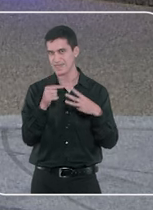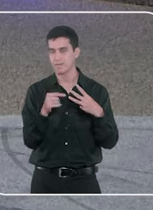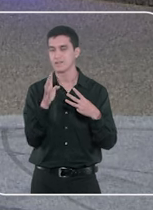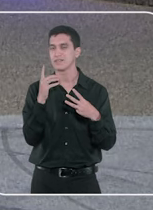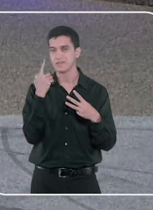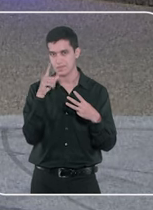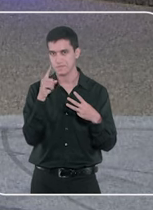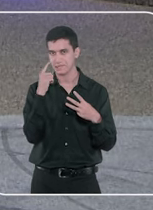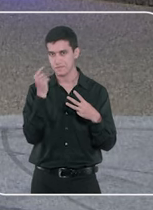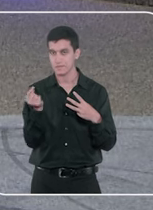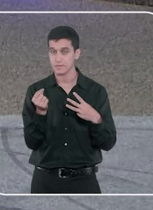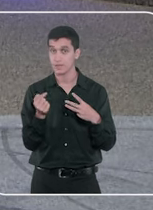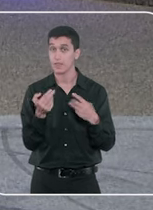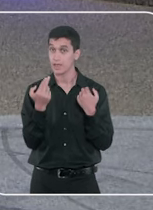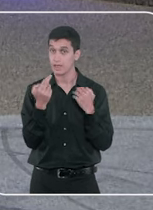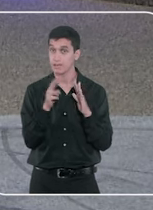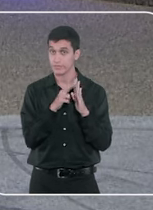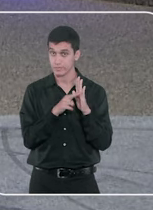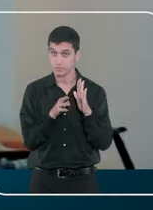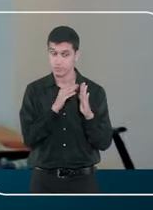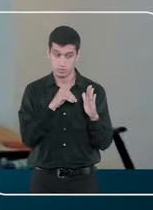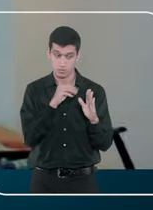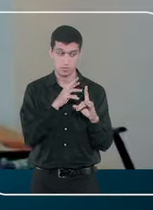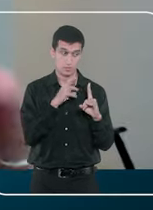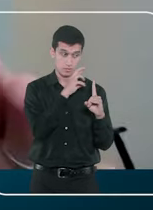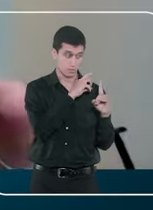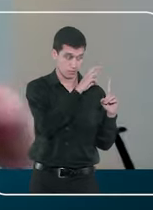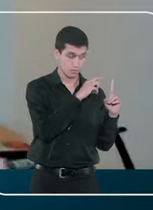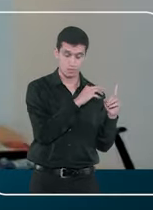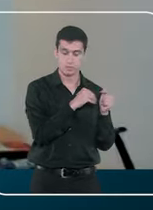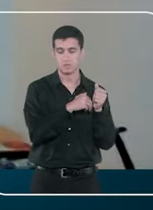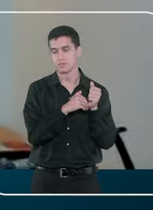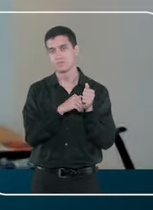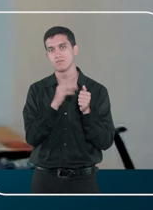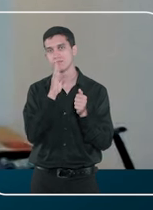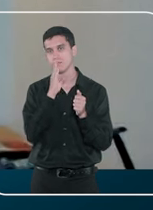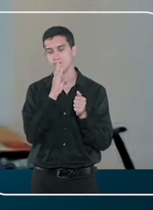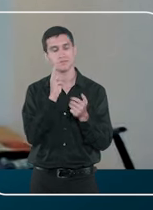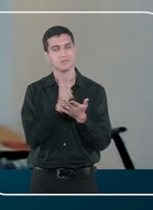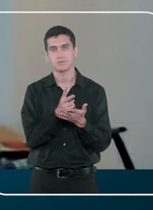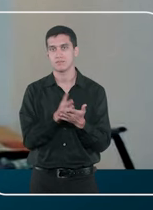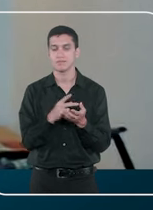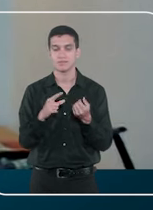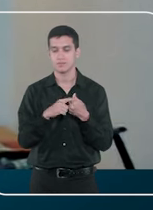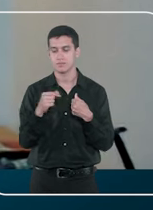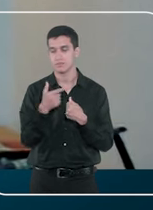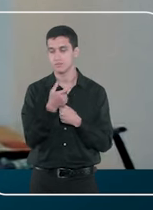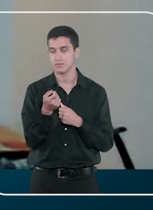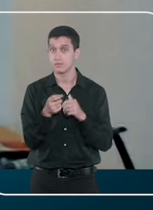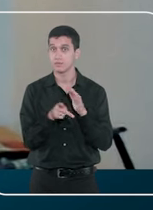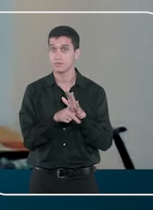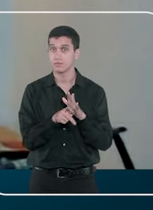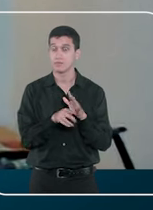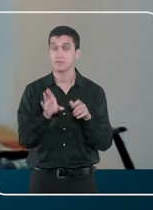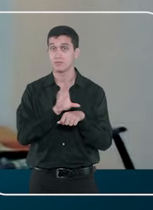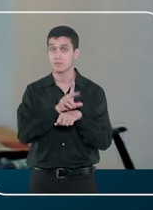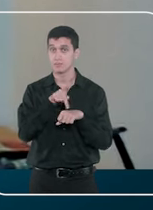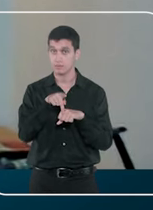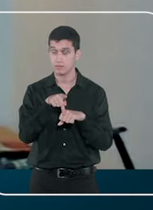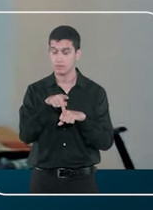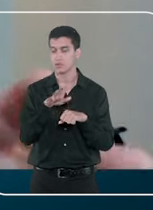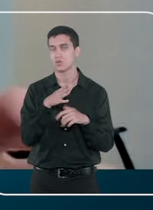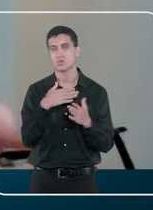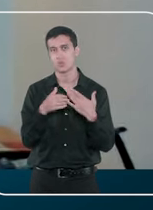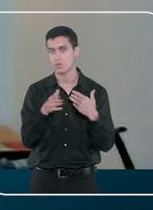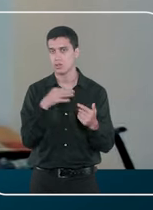lá. Como regra, investigações são sigilosas. Em geral, artigo 20 do Código de Processo Penal. Ou seja, se qualquer pessoa